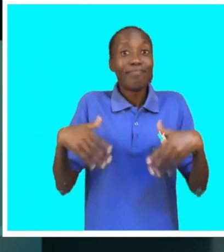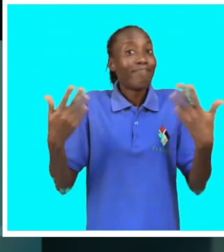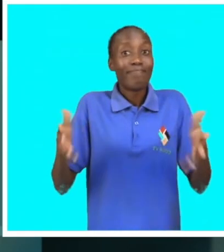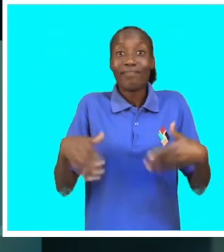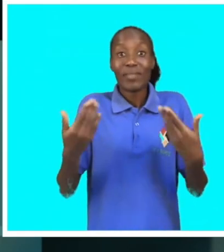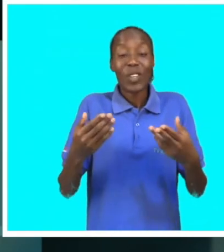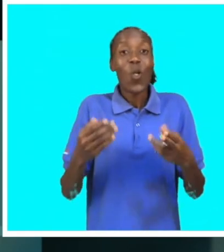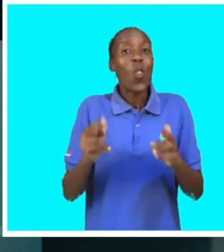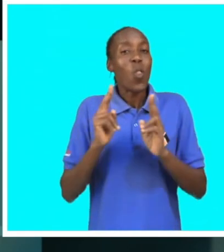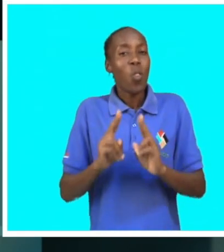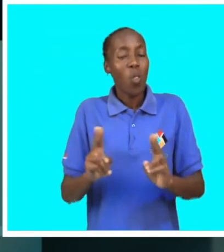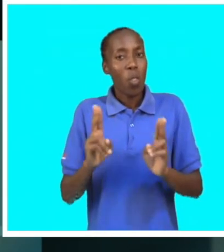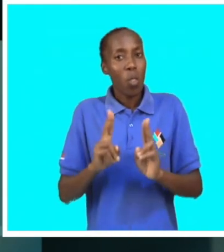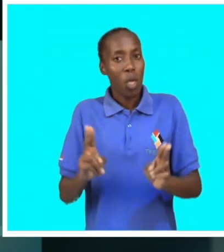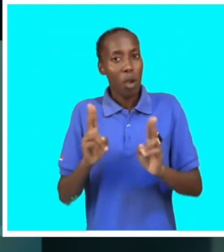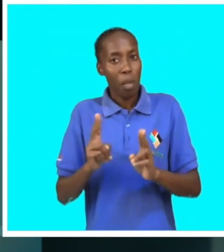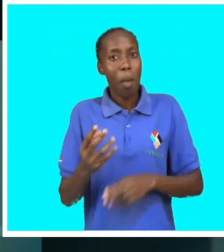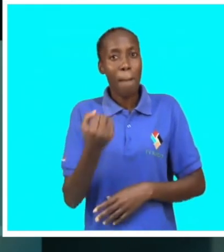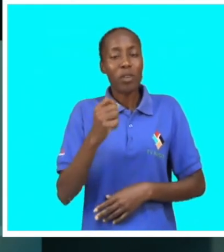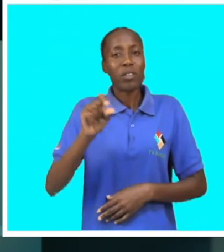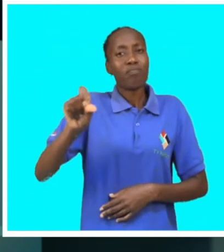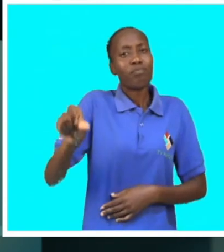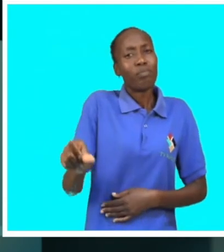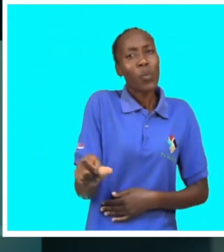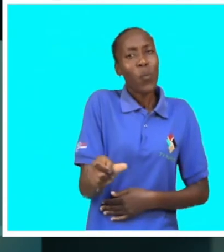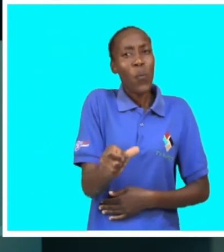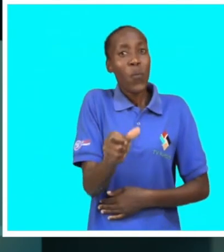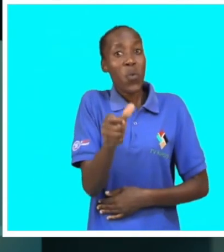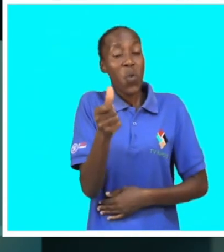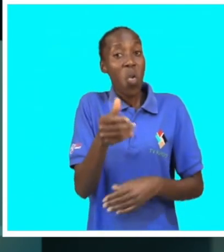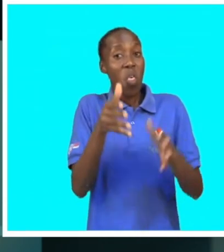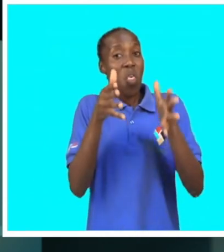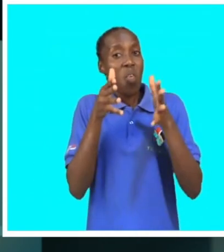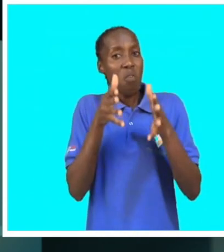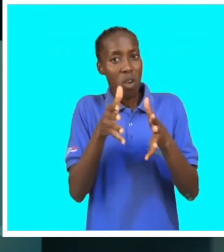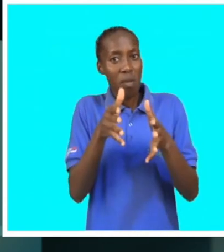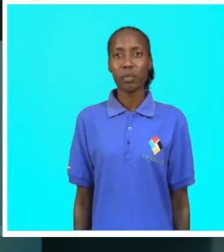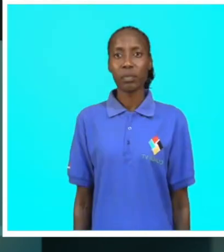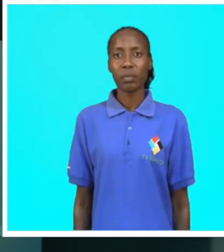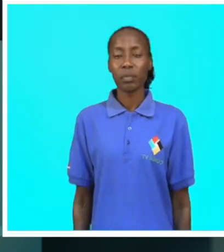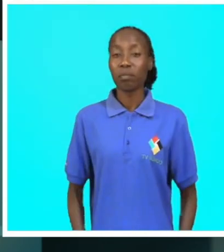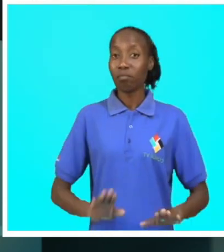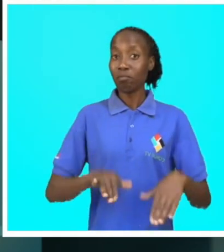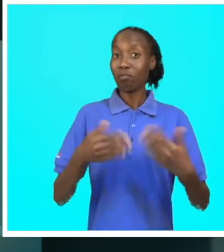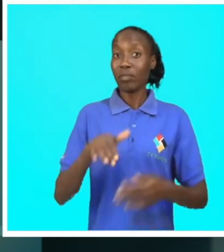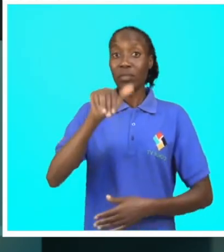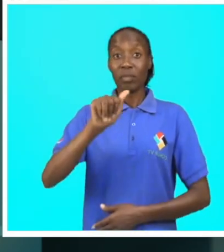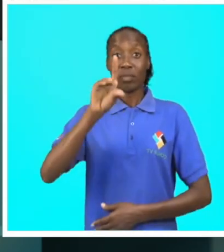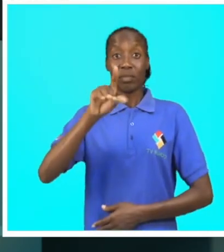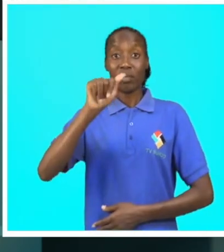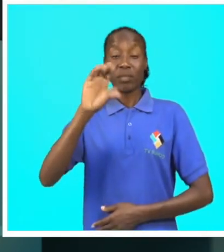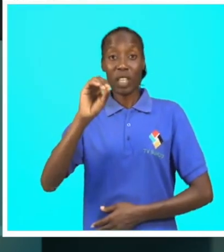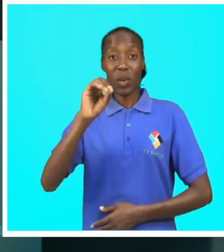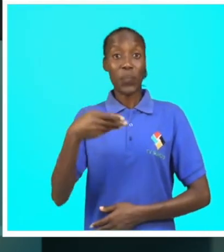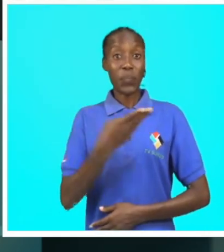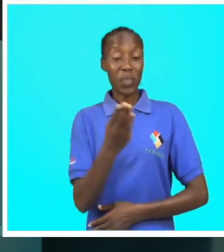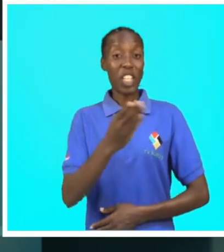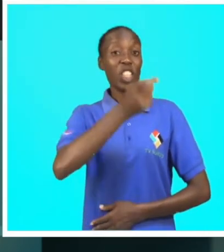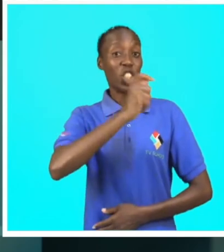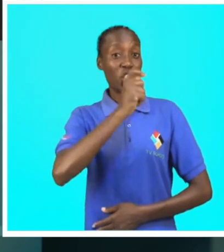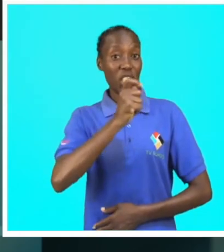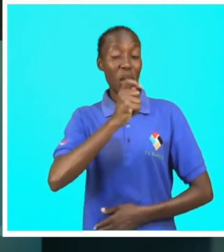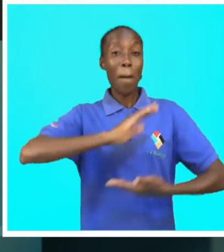naturalmente haja melhores condições do que aquelas que existem aqui. A Dalmatimbe, jornalista e professor